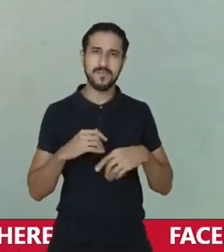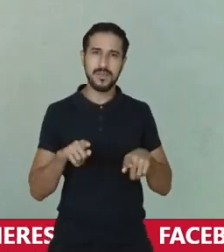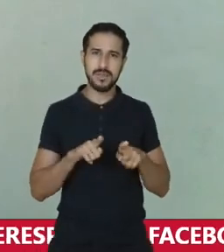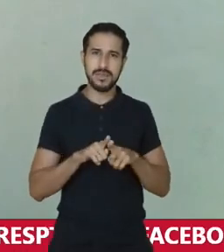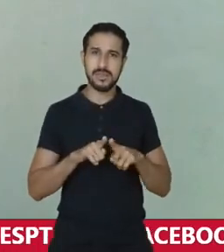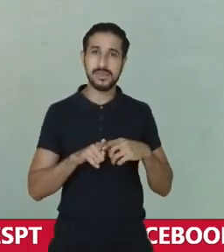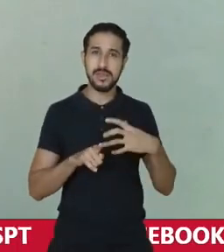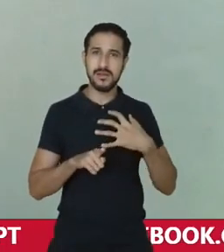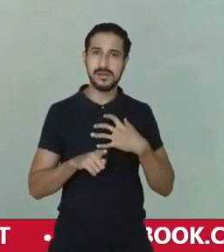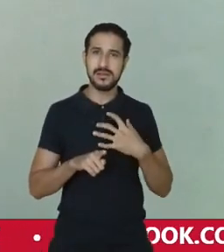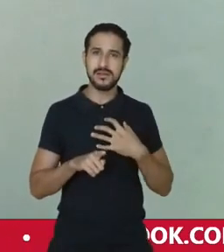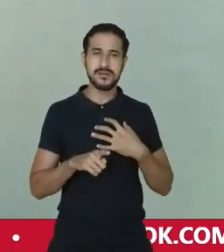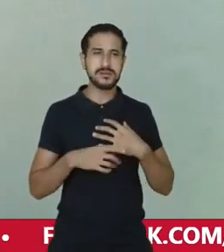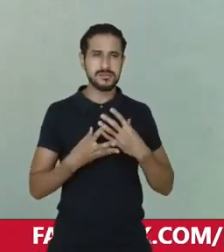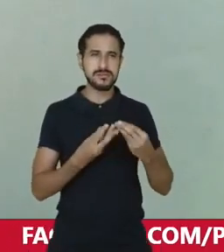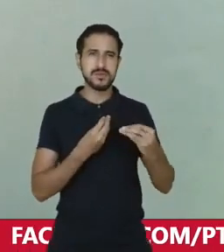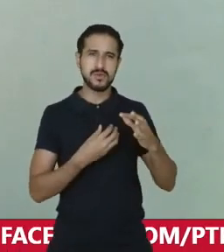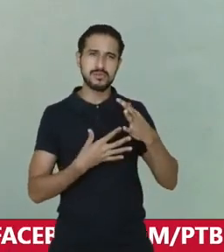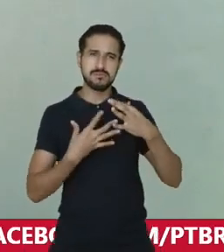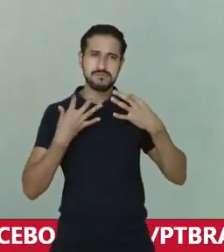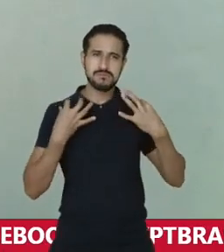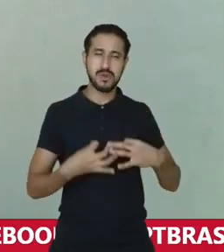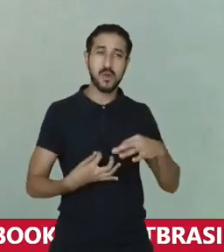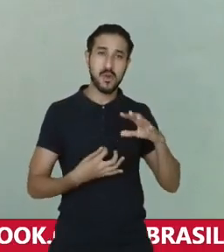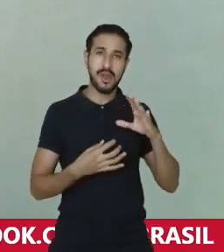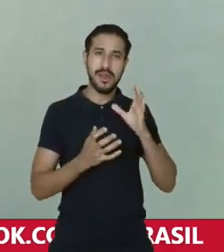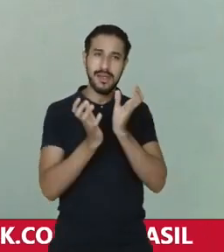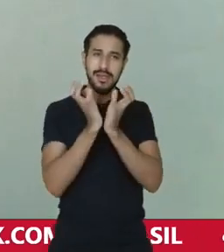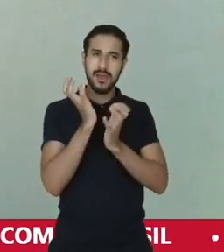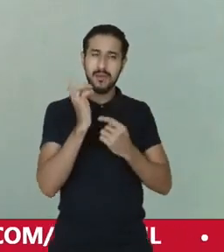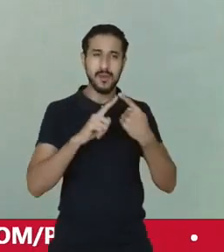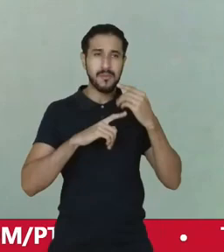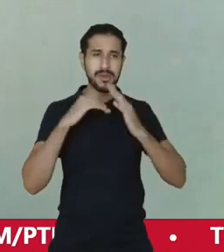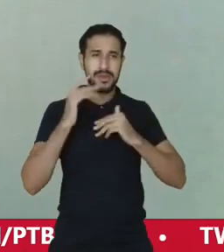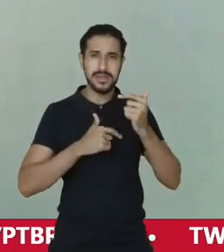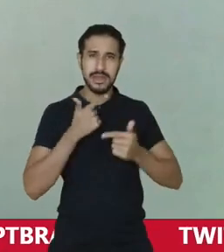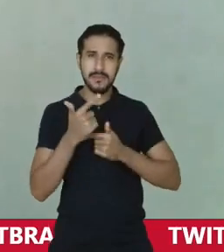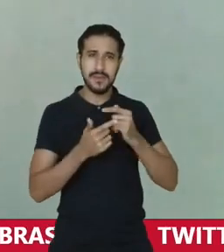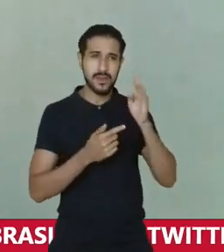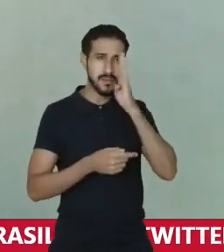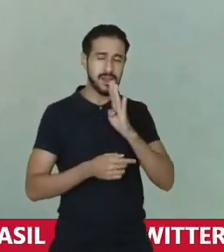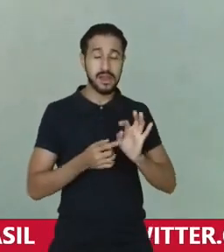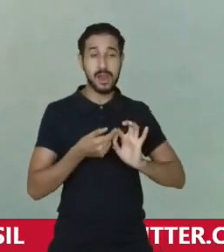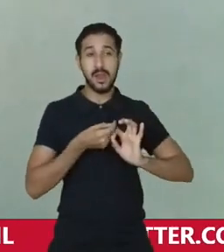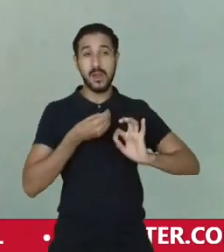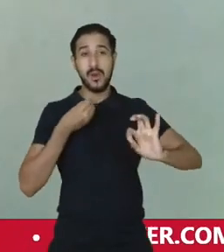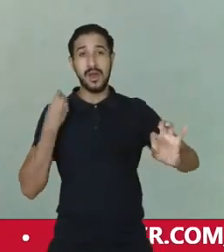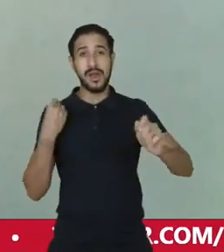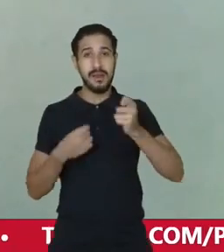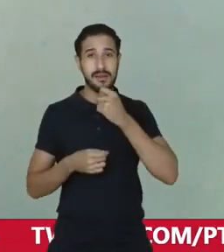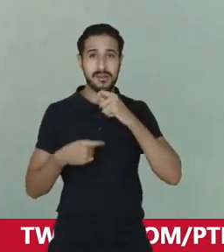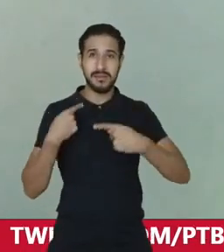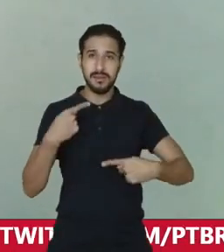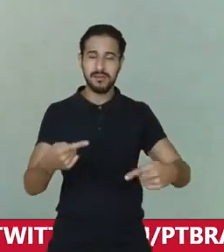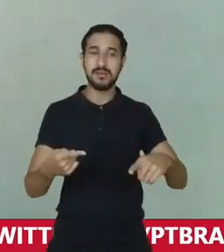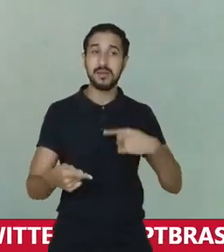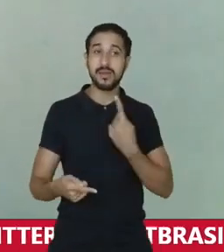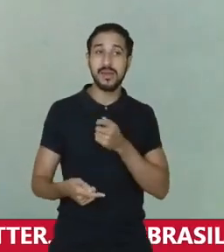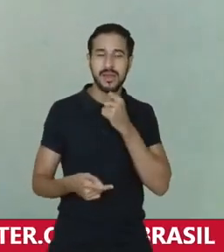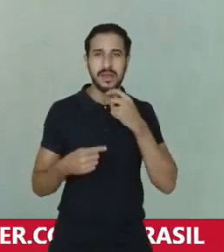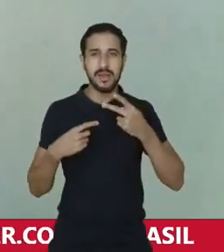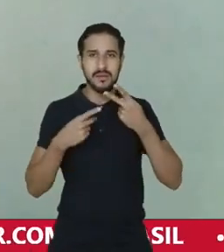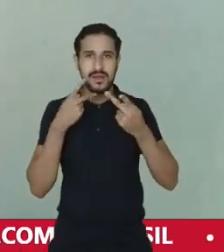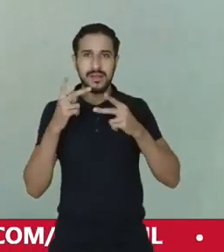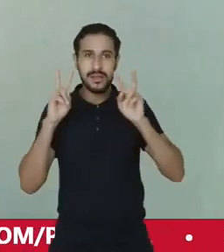de uma forma com muita consciência de classe, porque o trabalhador brasileiro está muito longe ainda desse debate. Então, quando a gente fala